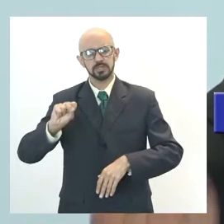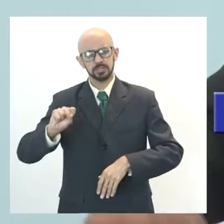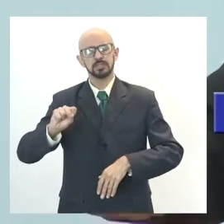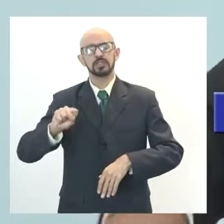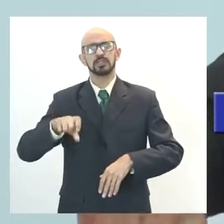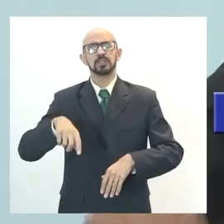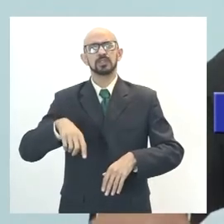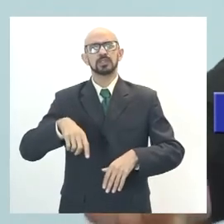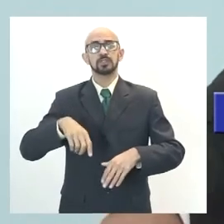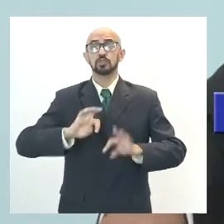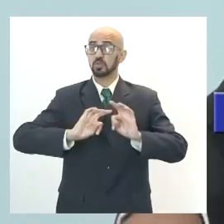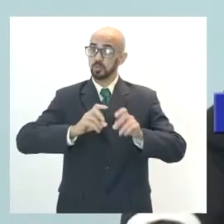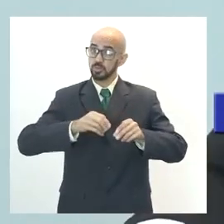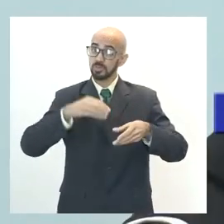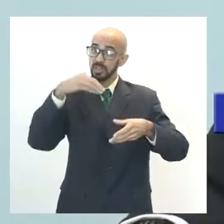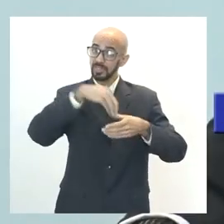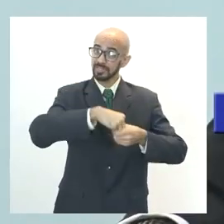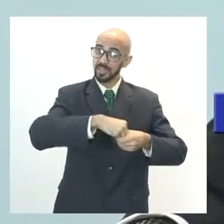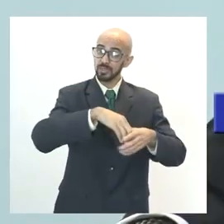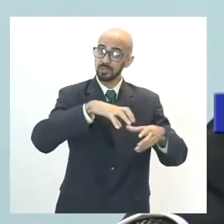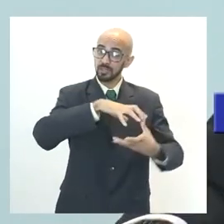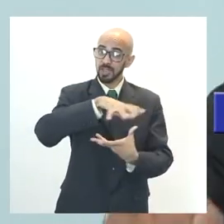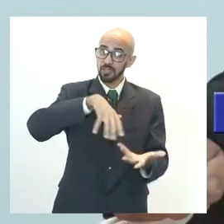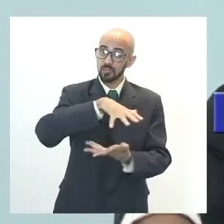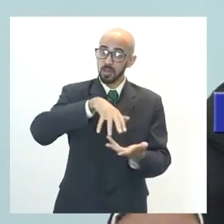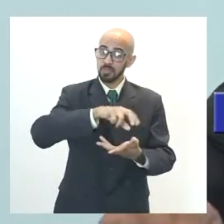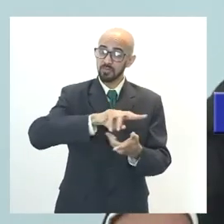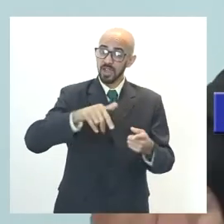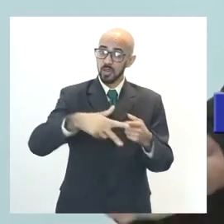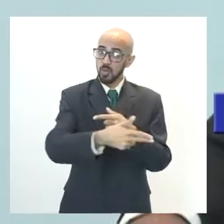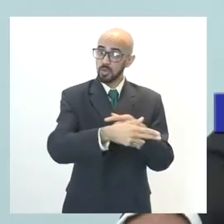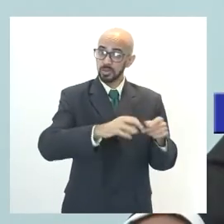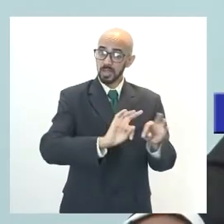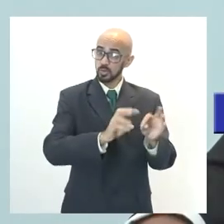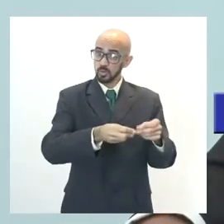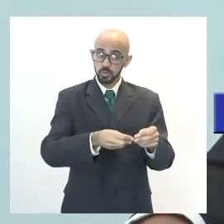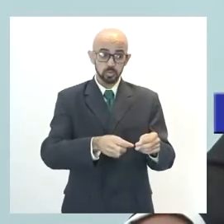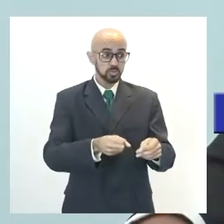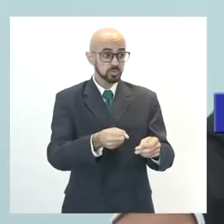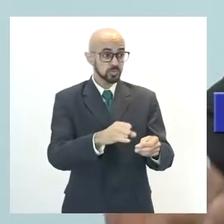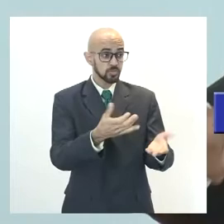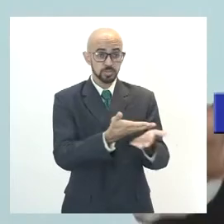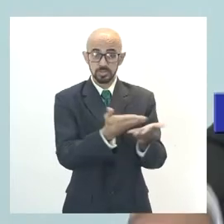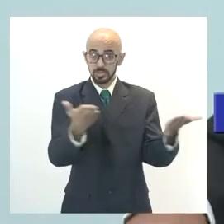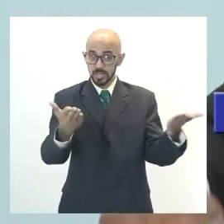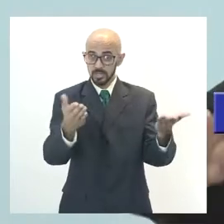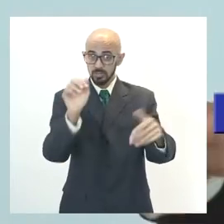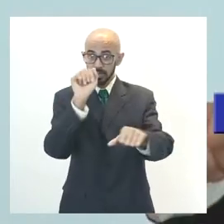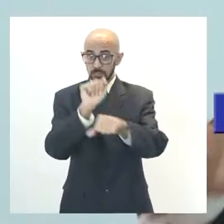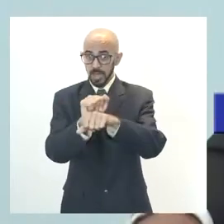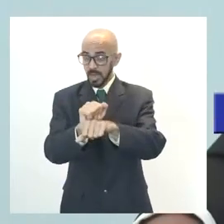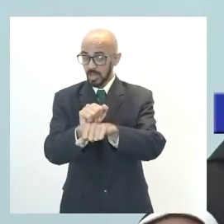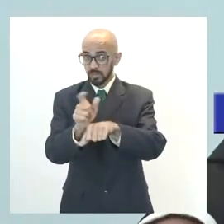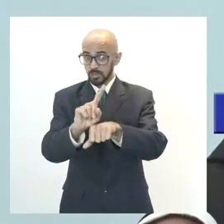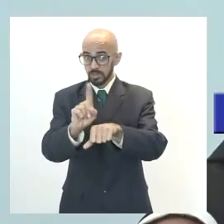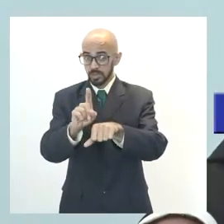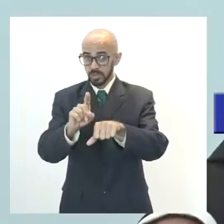reforma porque eu vou cortar isso tudo na gente se vocês ficarem parados se não se mobilizarmos